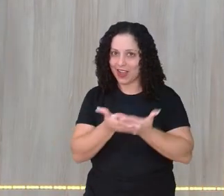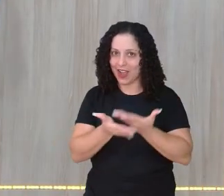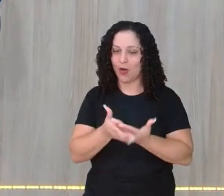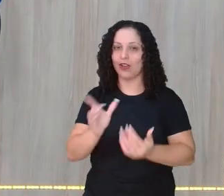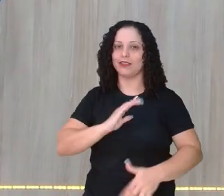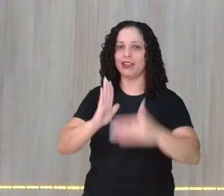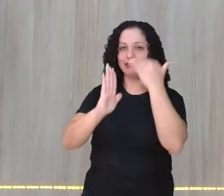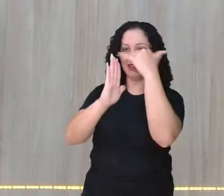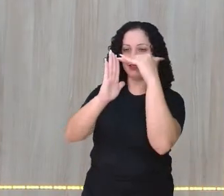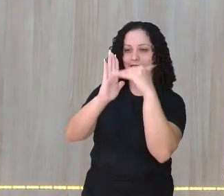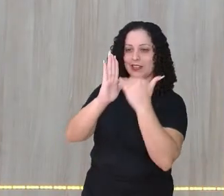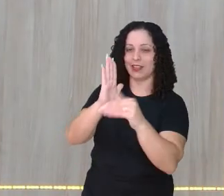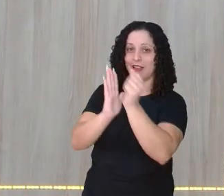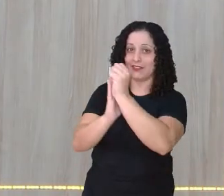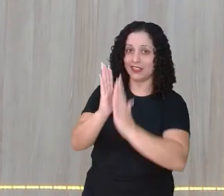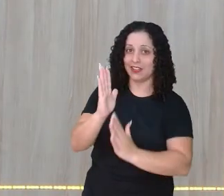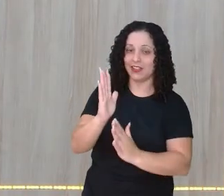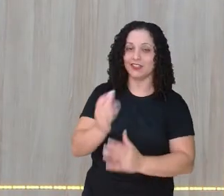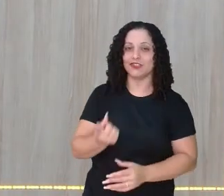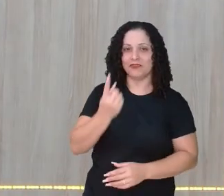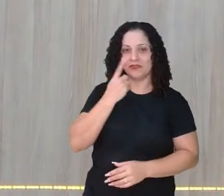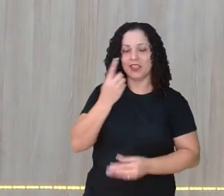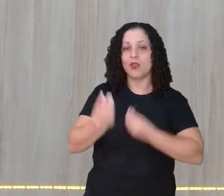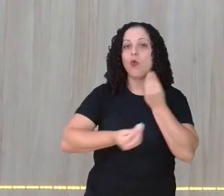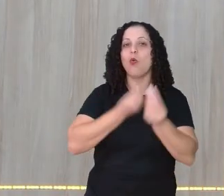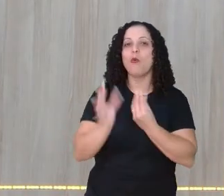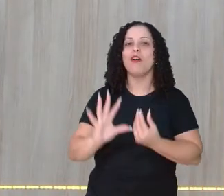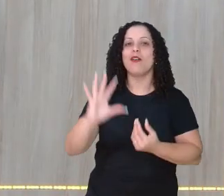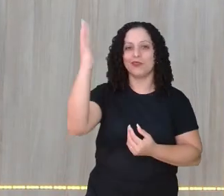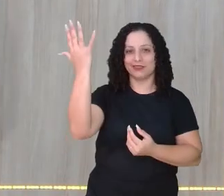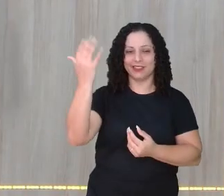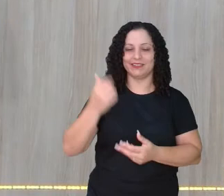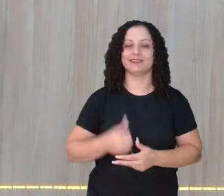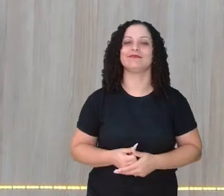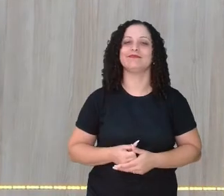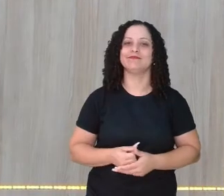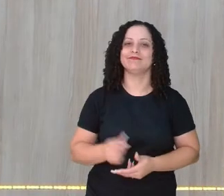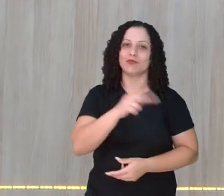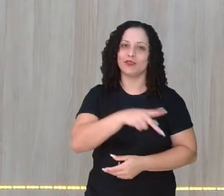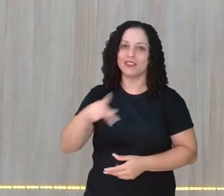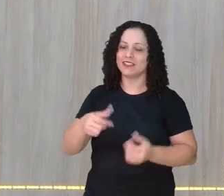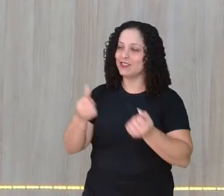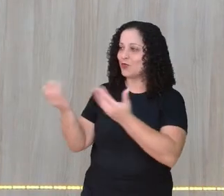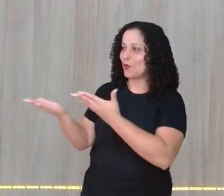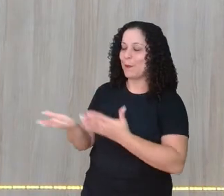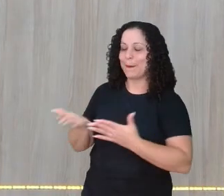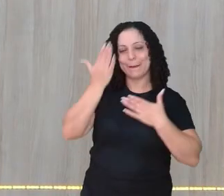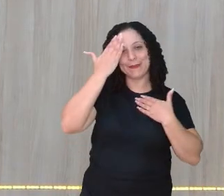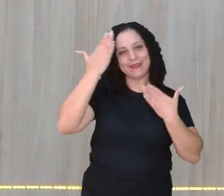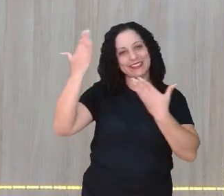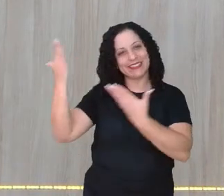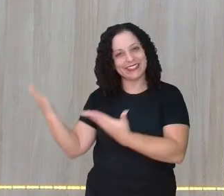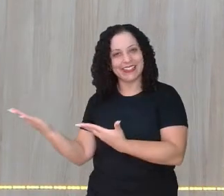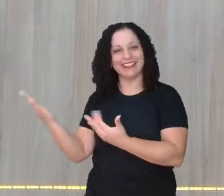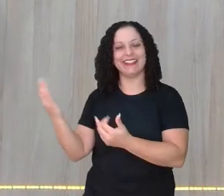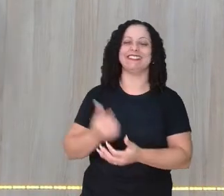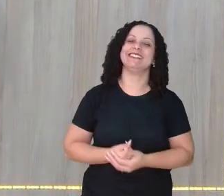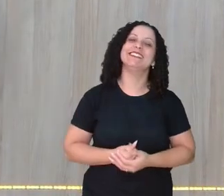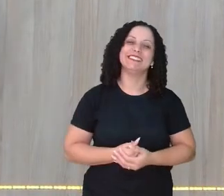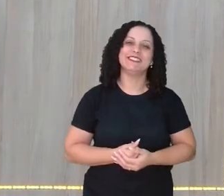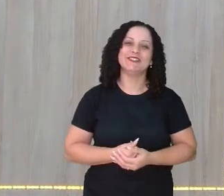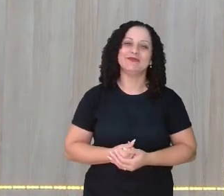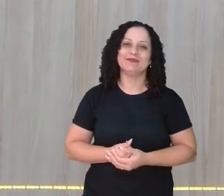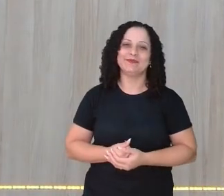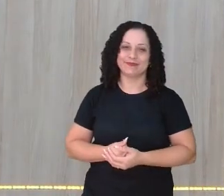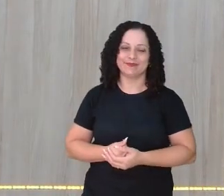questões para a gente ver como é que isso aparece, não é? Então, professora Camille, quero lhe agradecer. Fale aí com a turma.